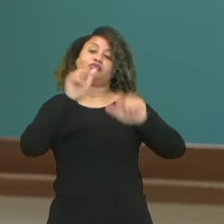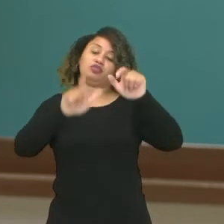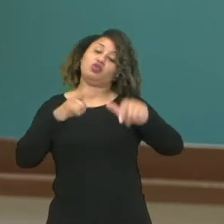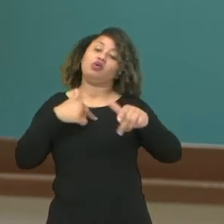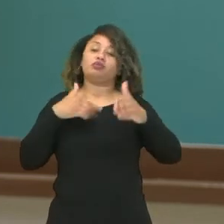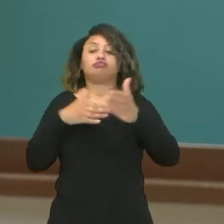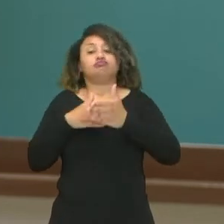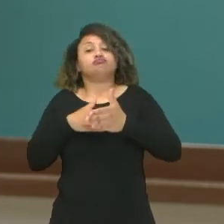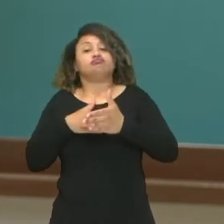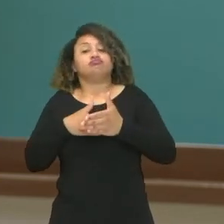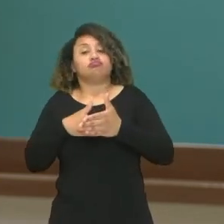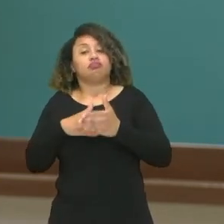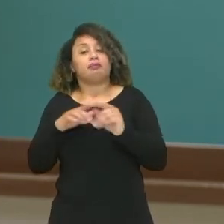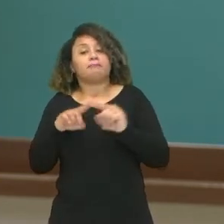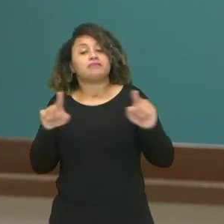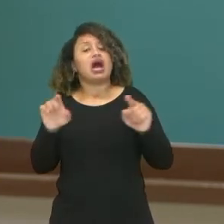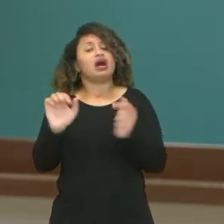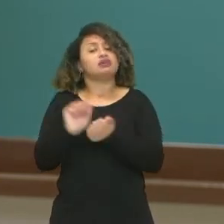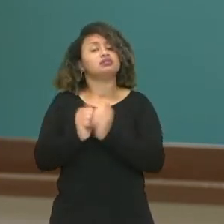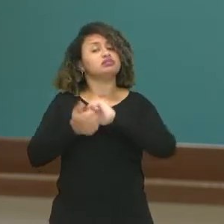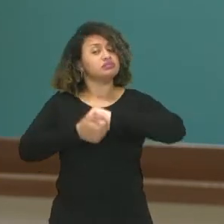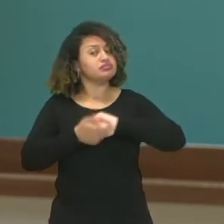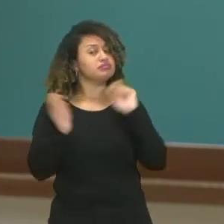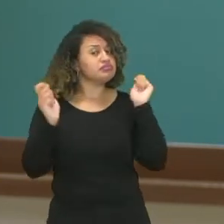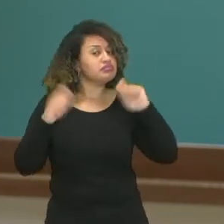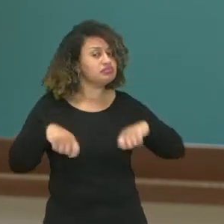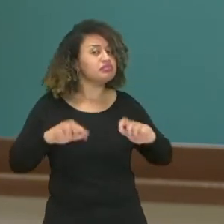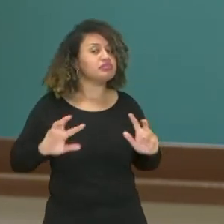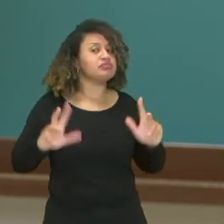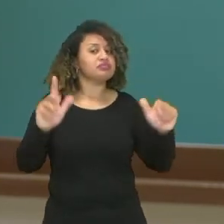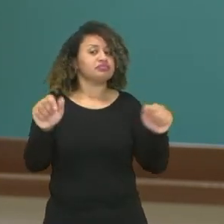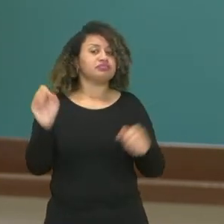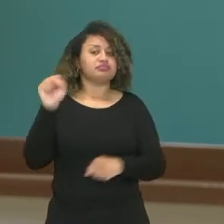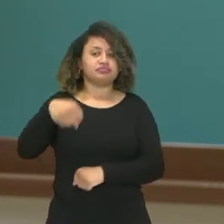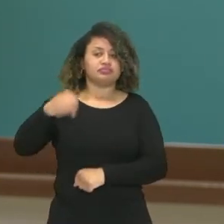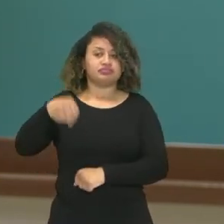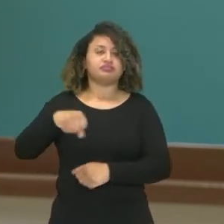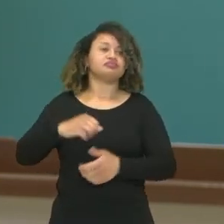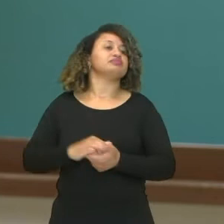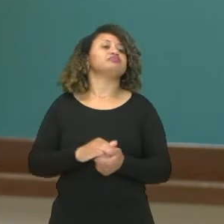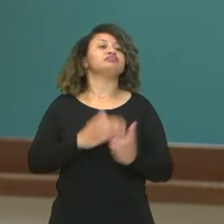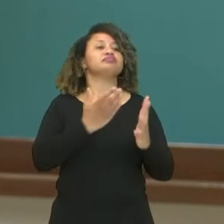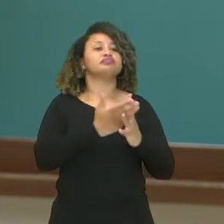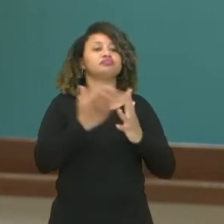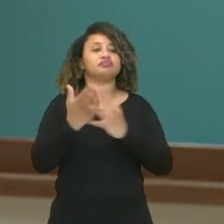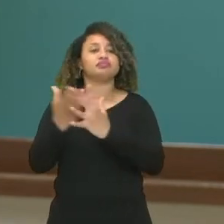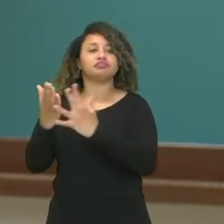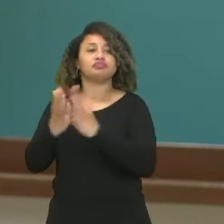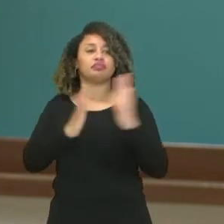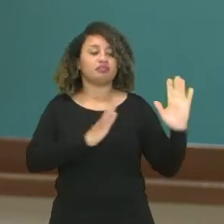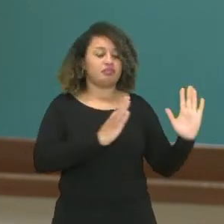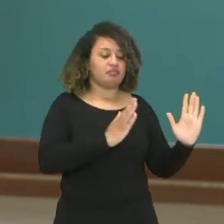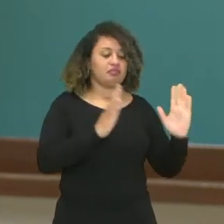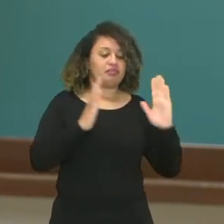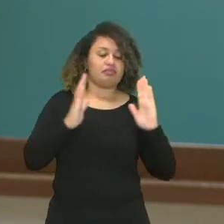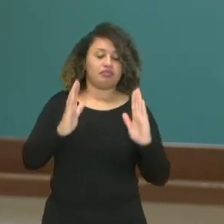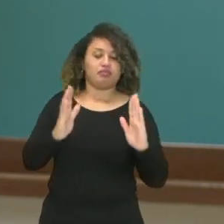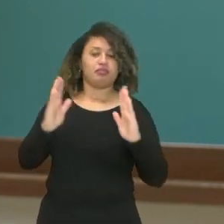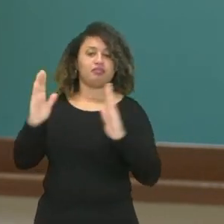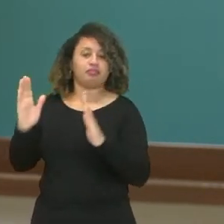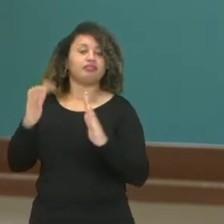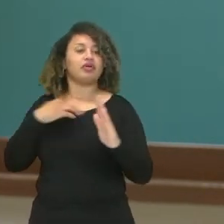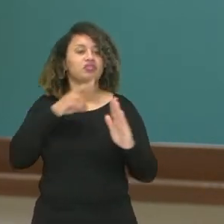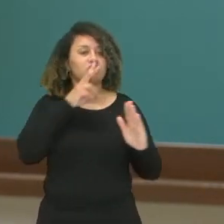restrições, mas se a gente adaptar, a gente consegue. Intervalados, revezam períodos de